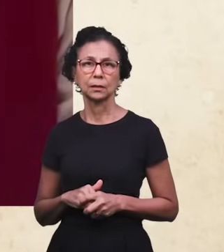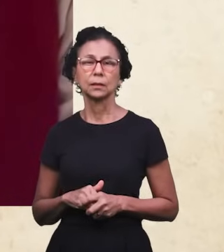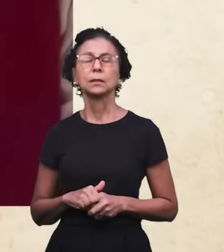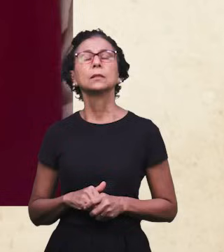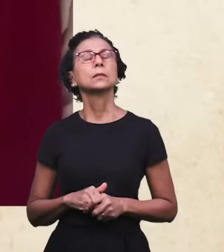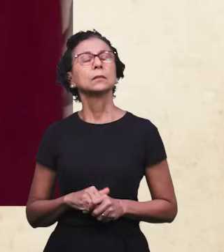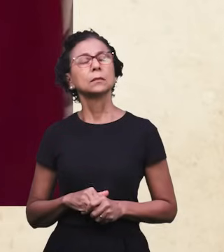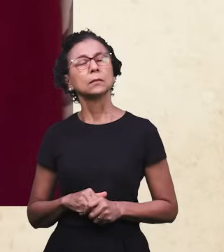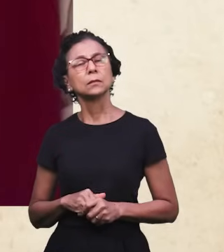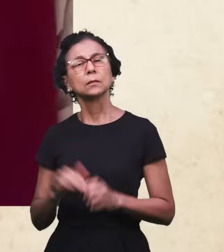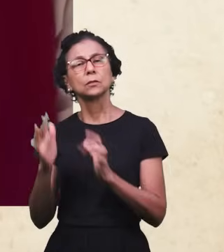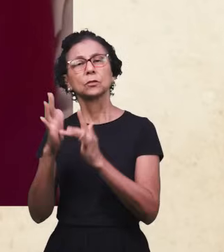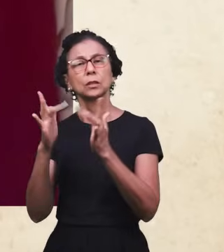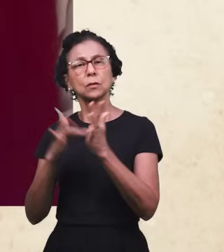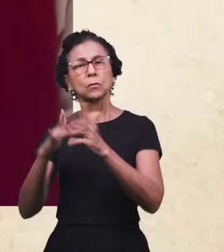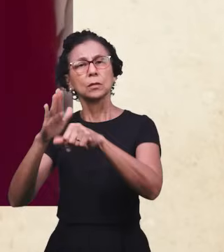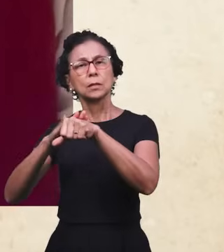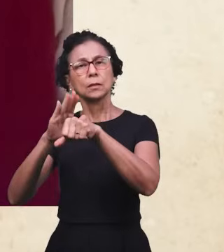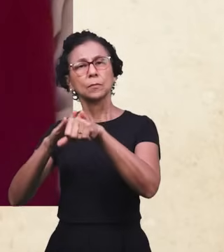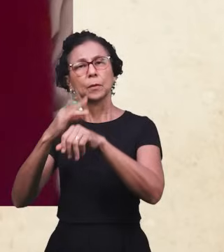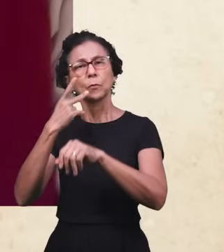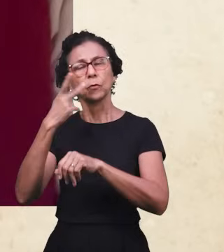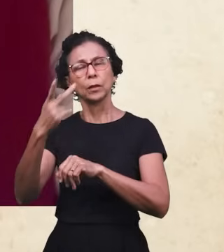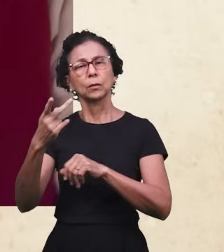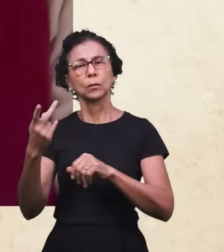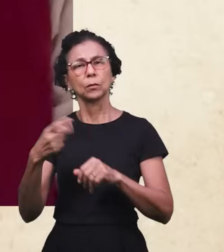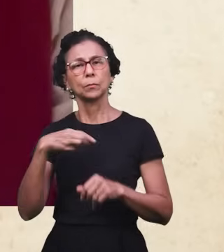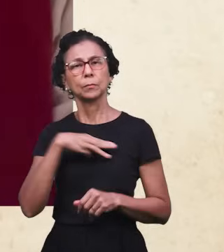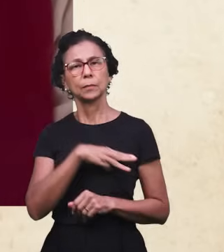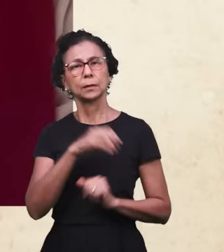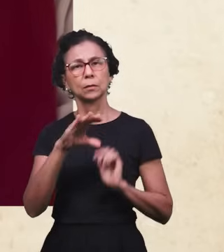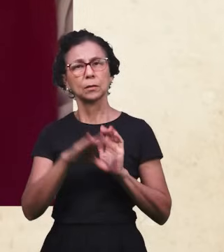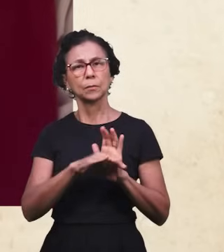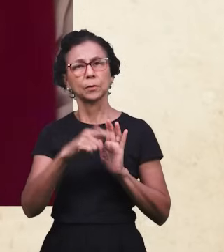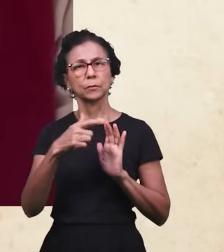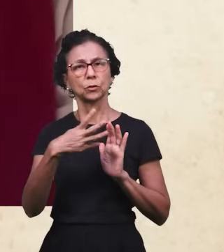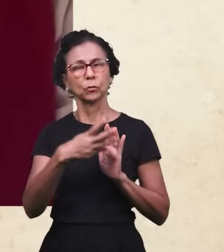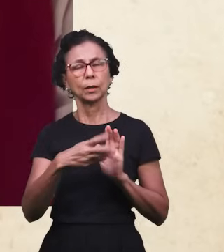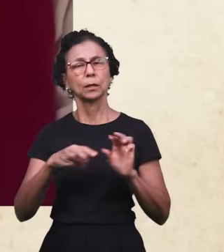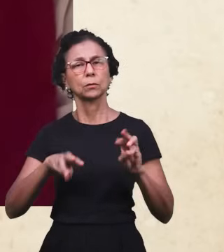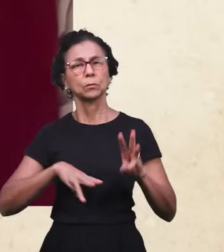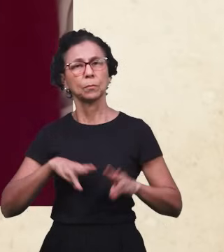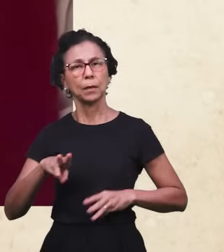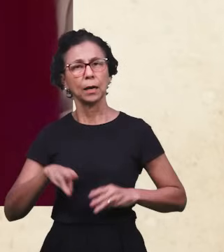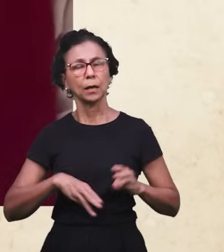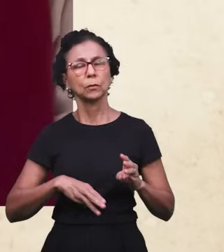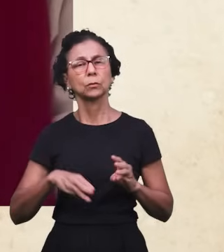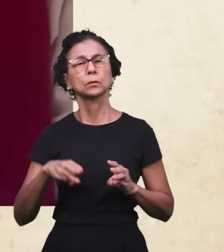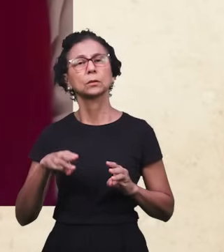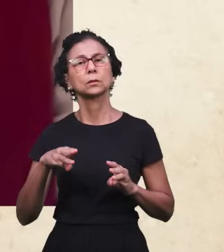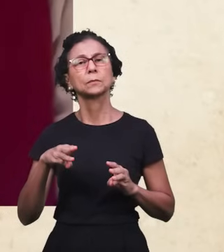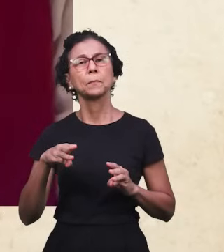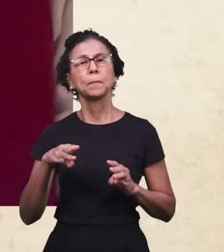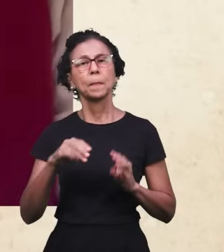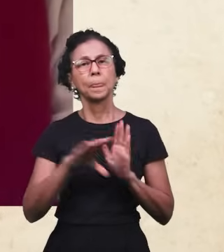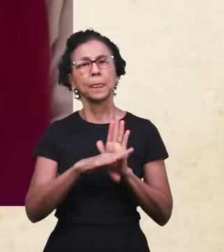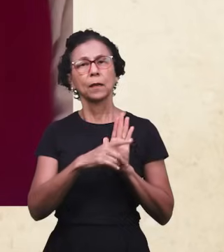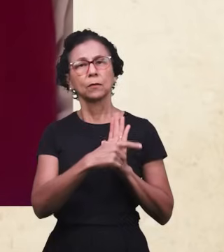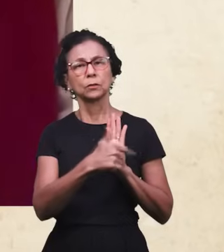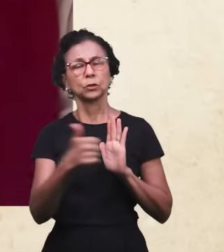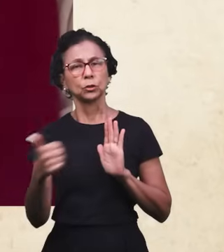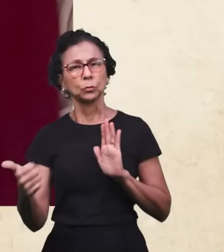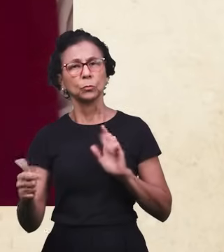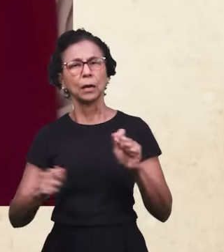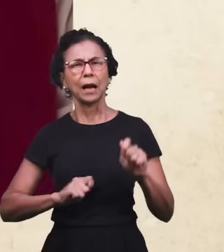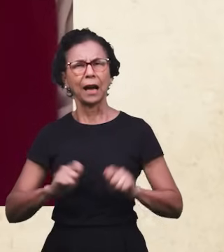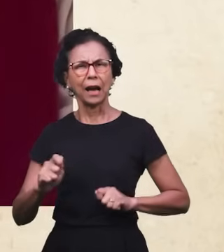foram dados pelo Senhor Jesus nas profecias de Mateus 24, Marcos 13, Lucas 21, em Atos